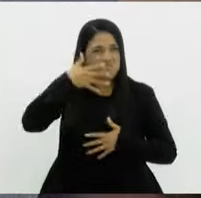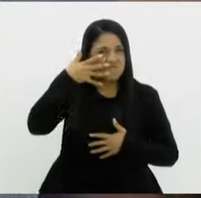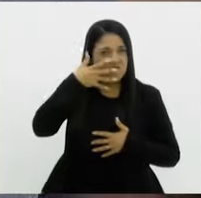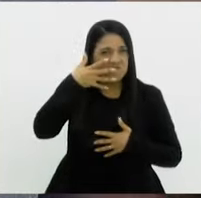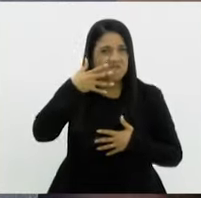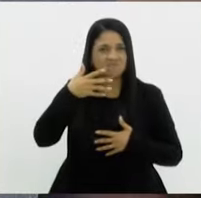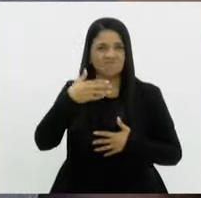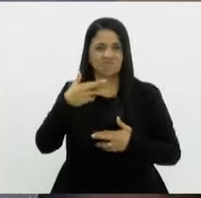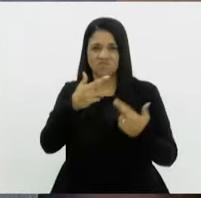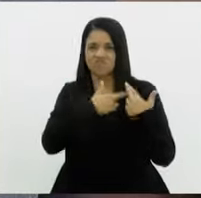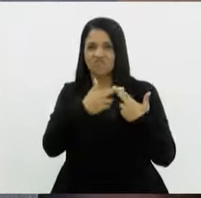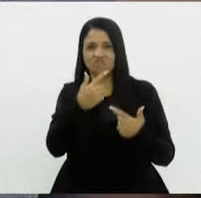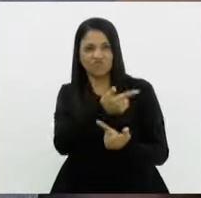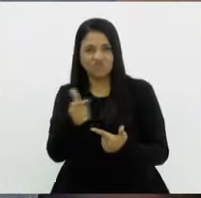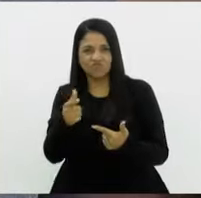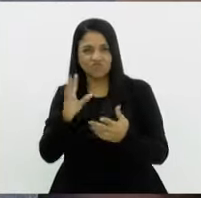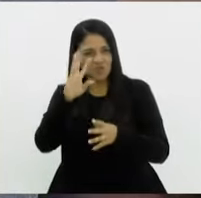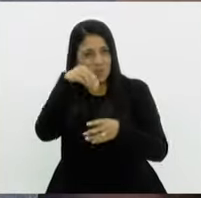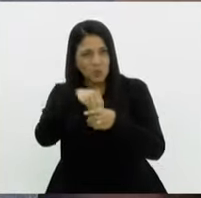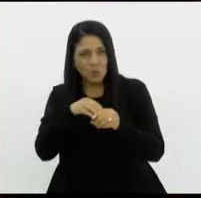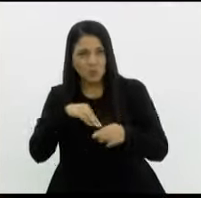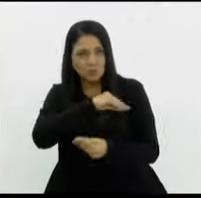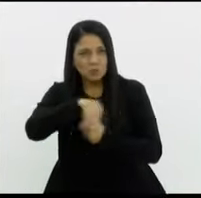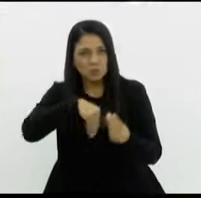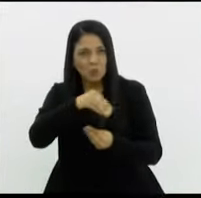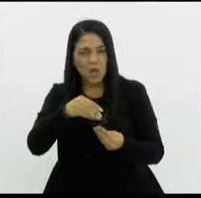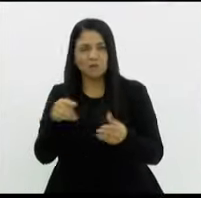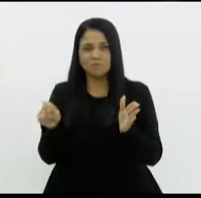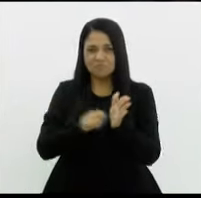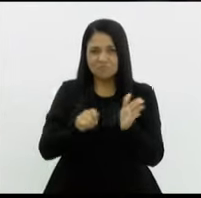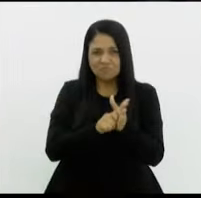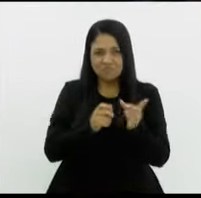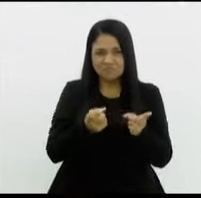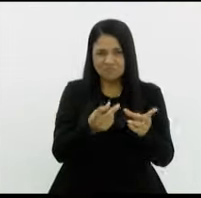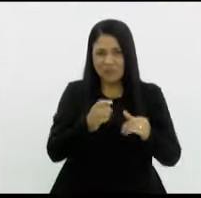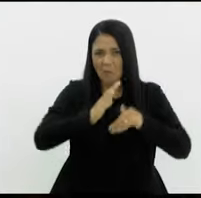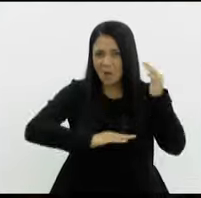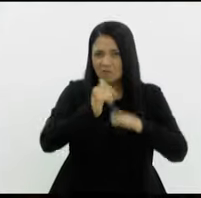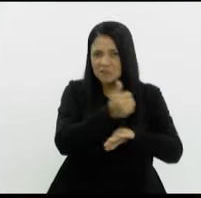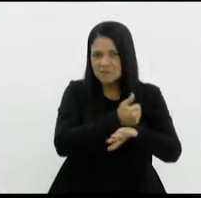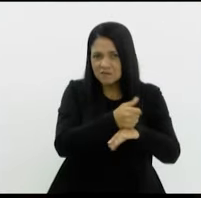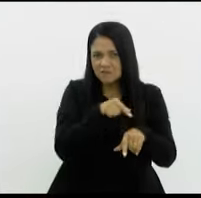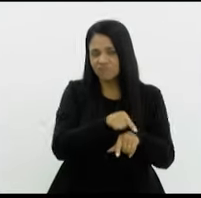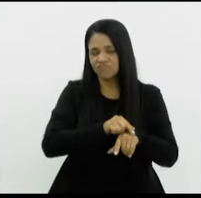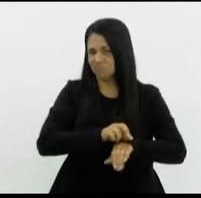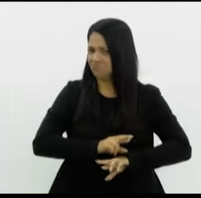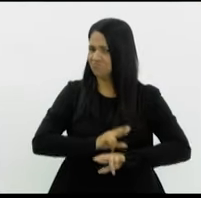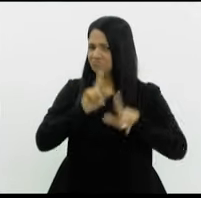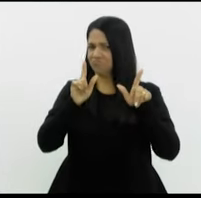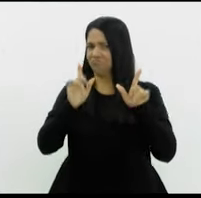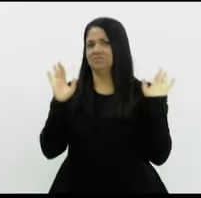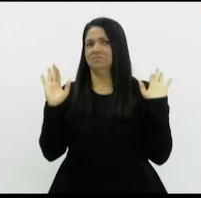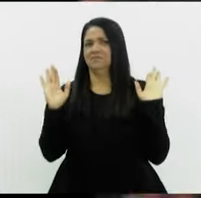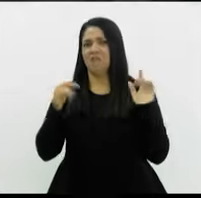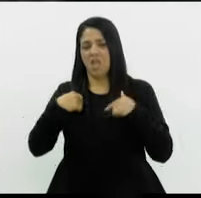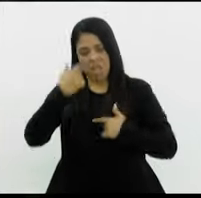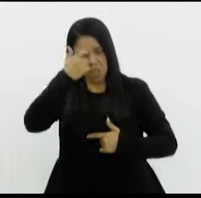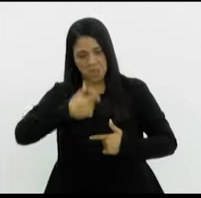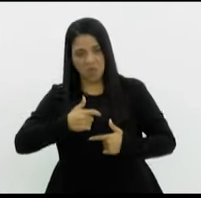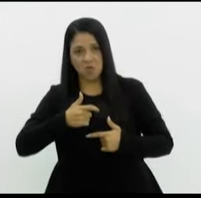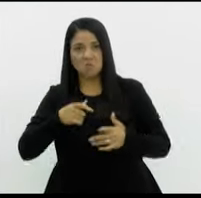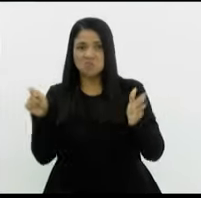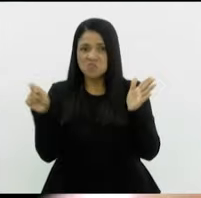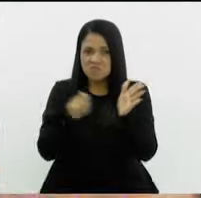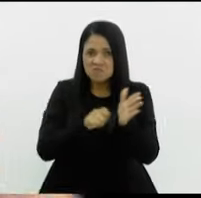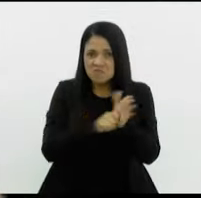gato traficantes marginais como se fosse profissão, e não é. Enquanto eu estiver aqui, traficante vai